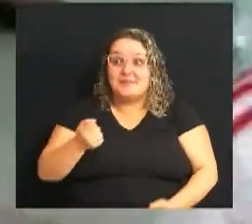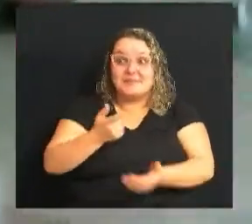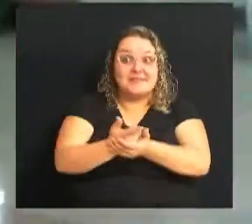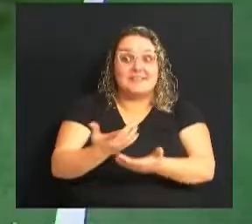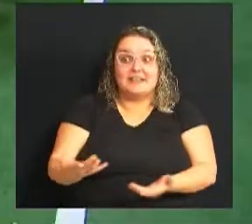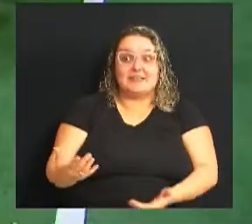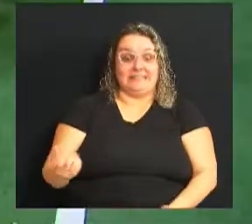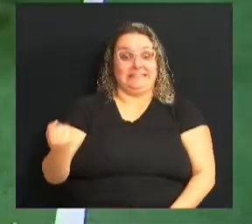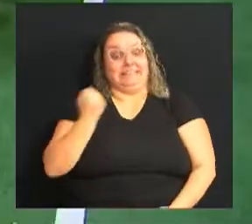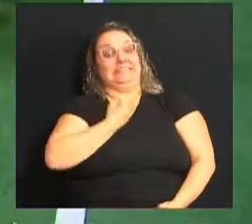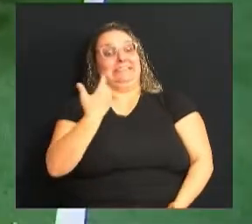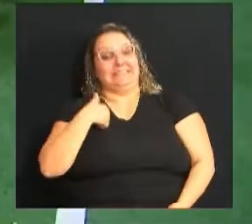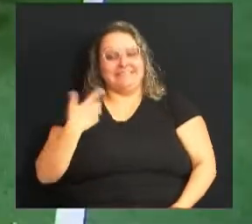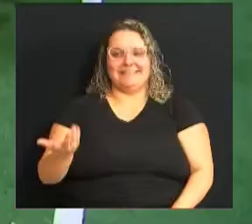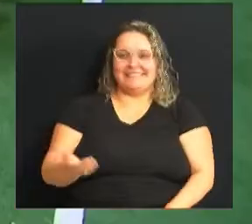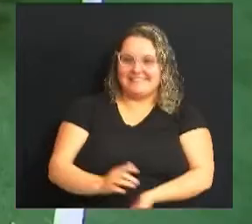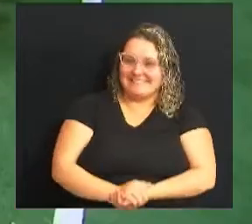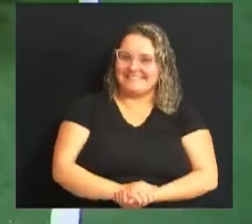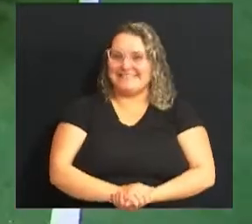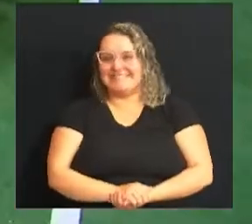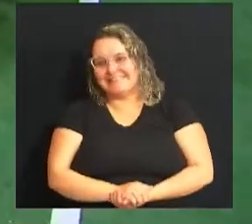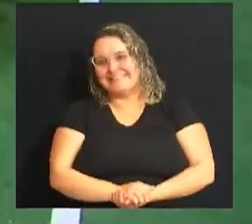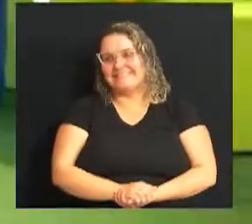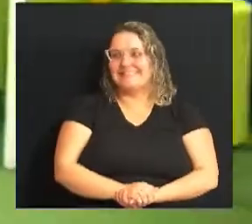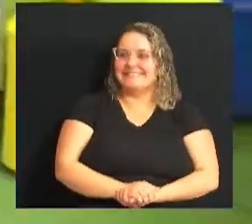mata eu, velho.